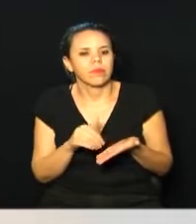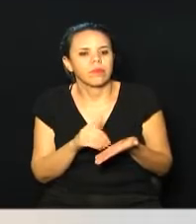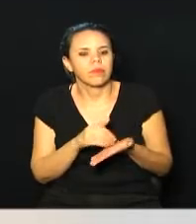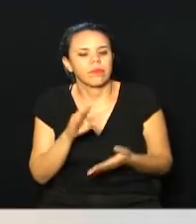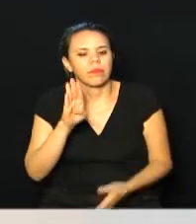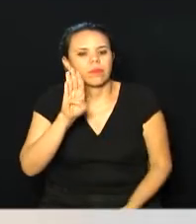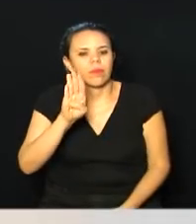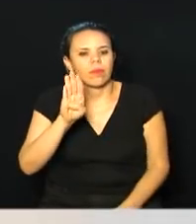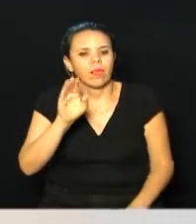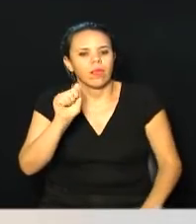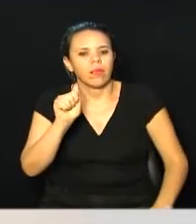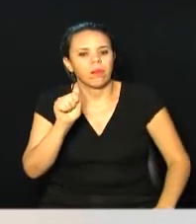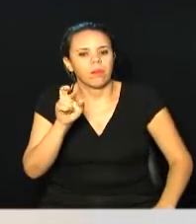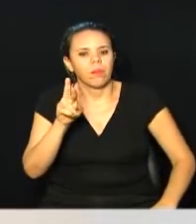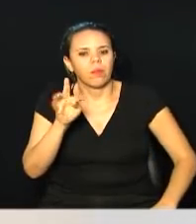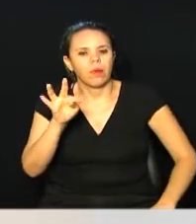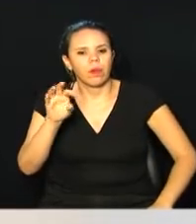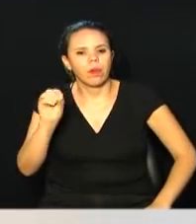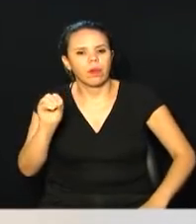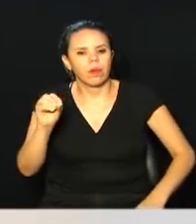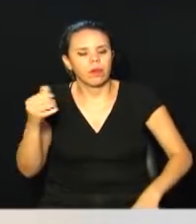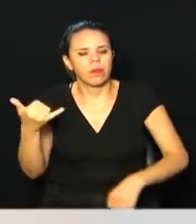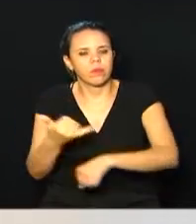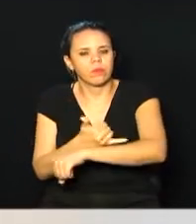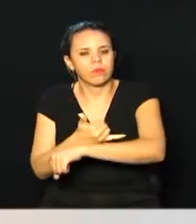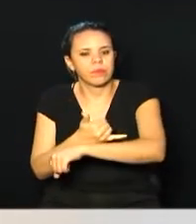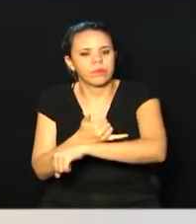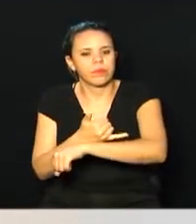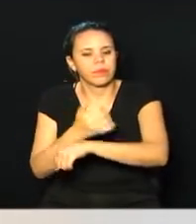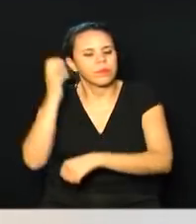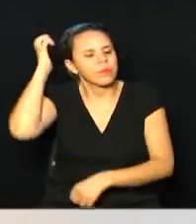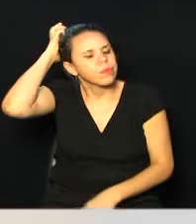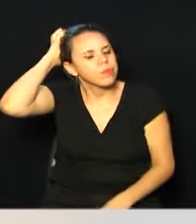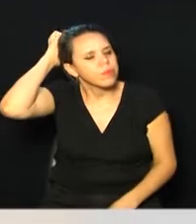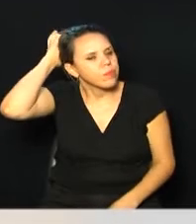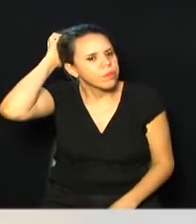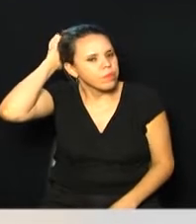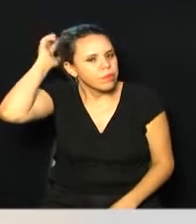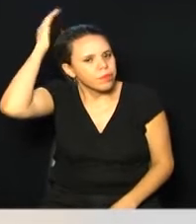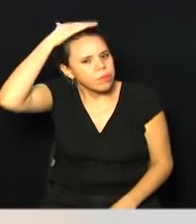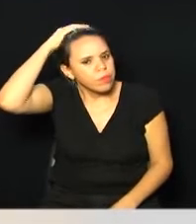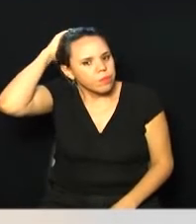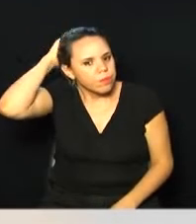Barreiro, da Infraestrutura. Bem,